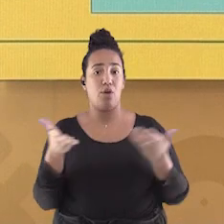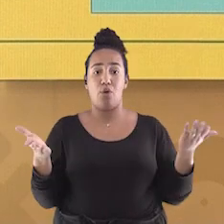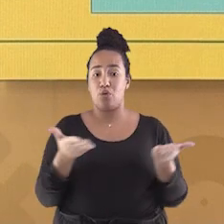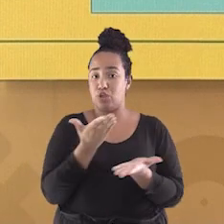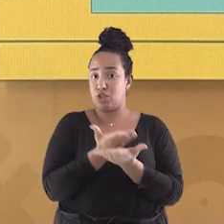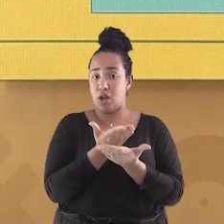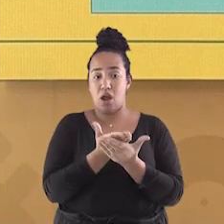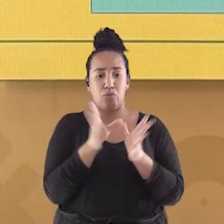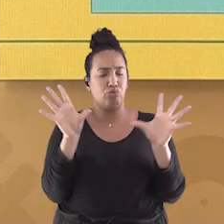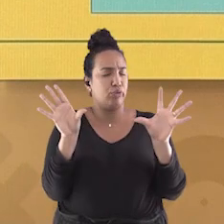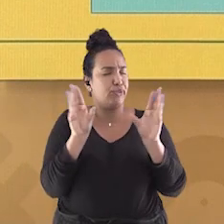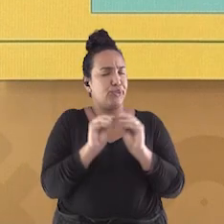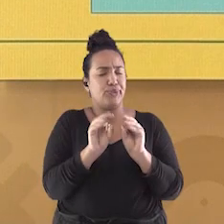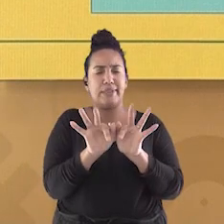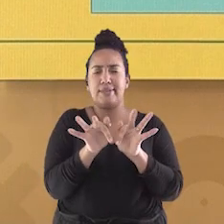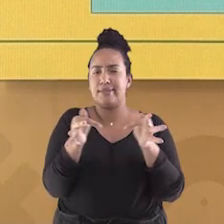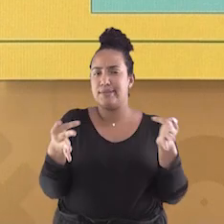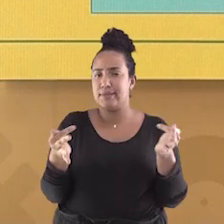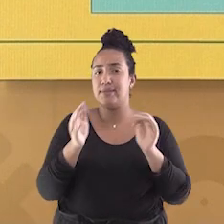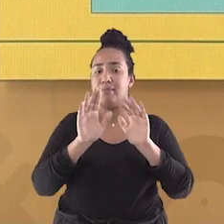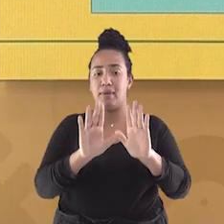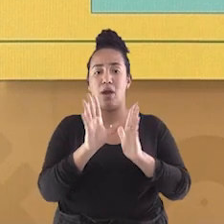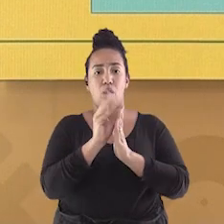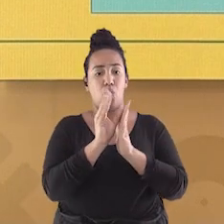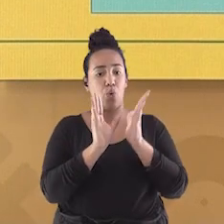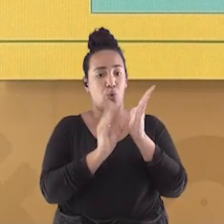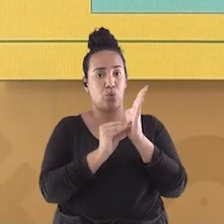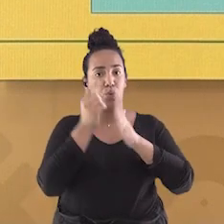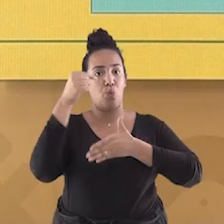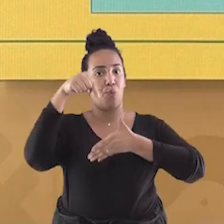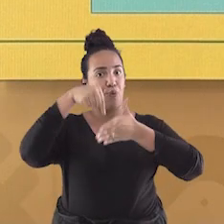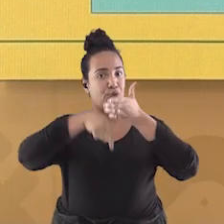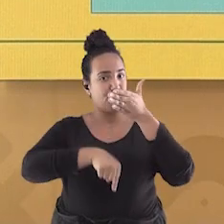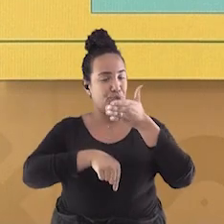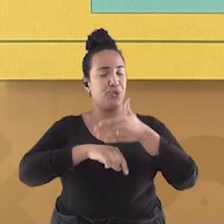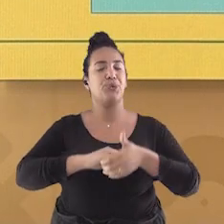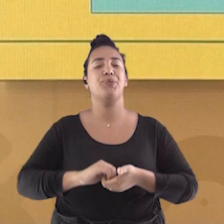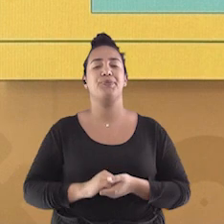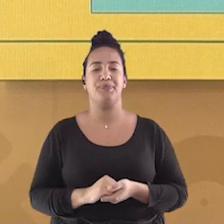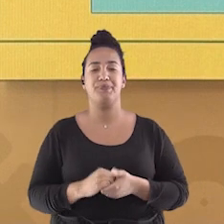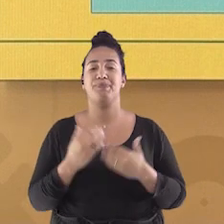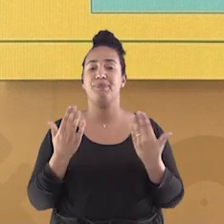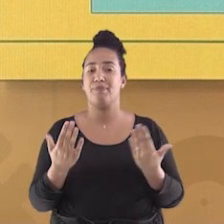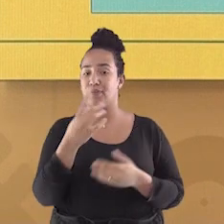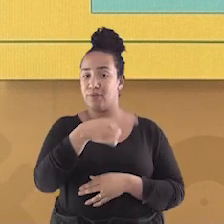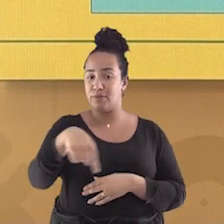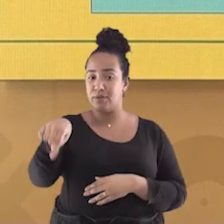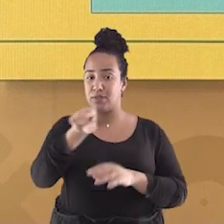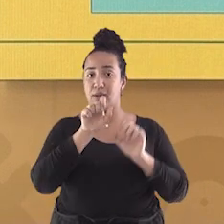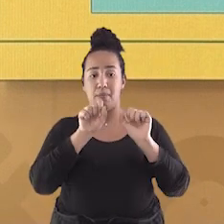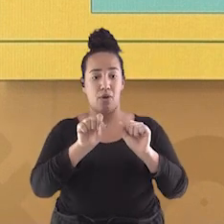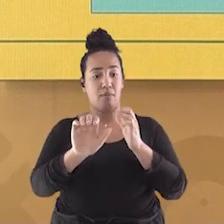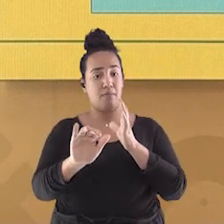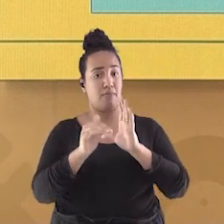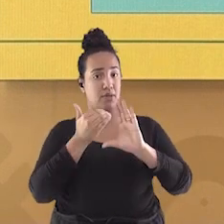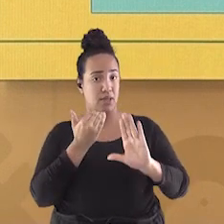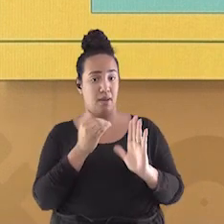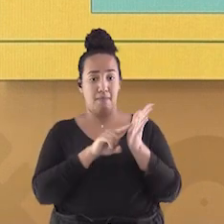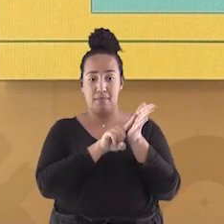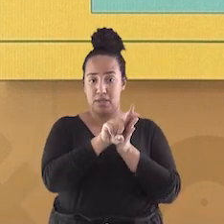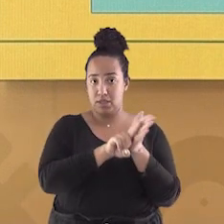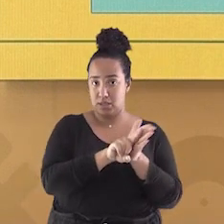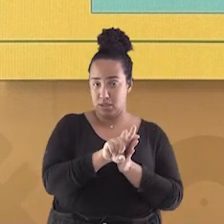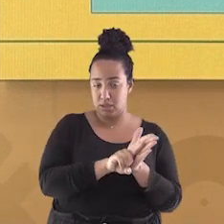só um resumo, mas o conteúdo é muito rico. Você pode nos enviar tanto a sua